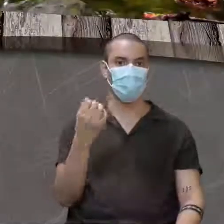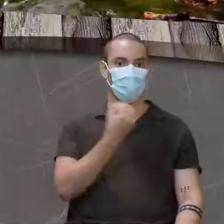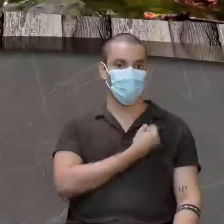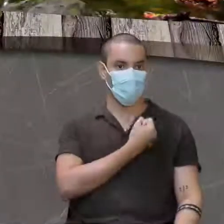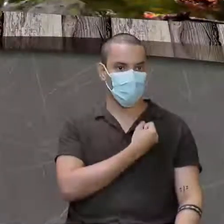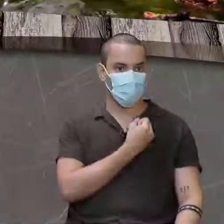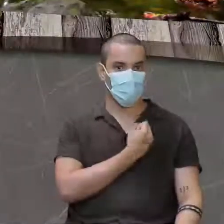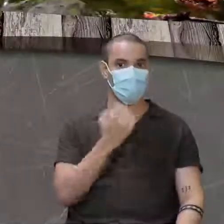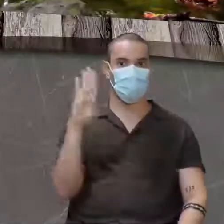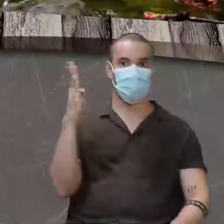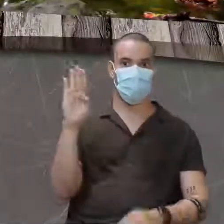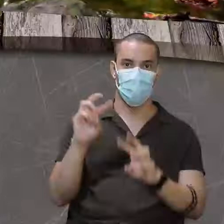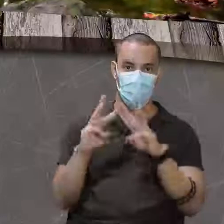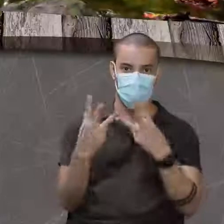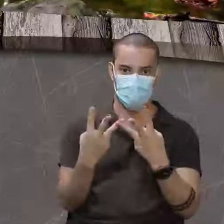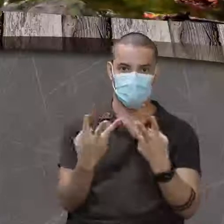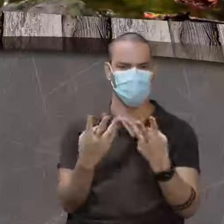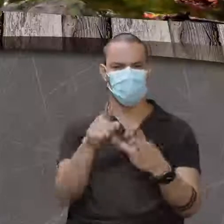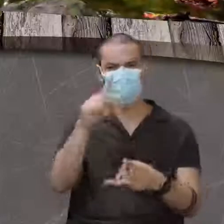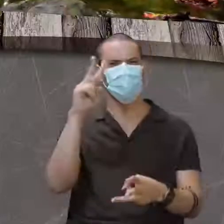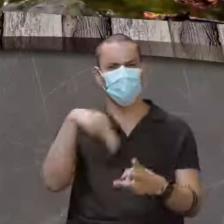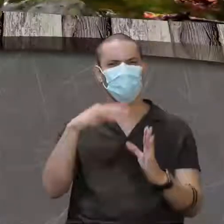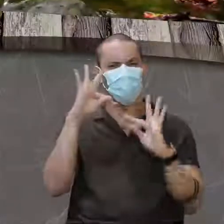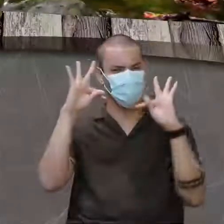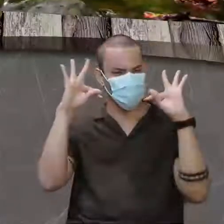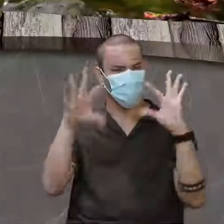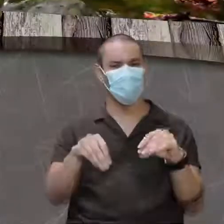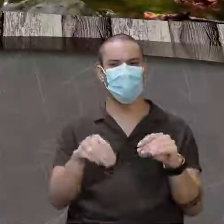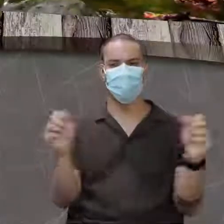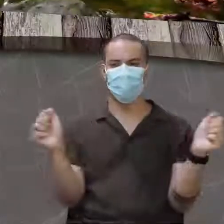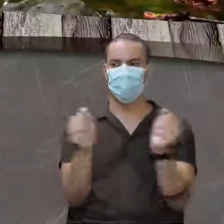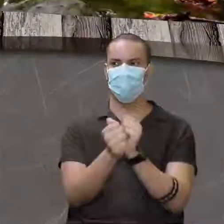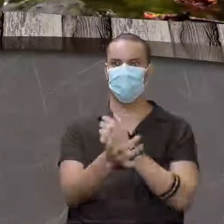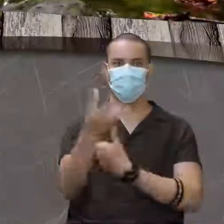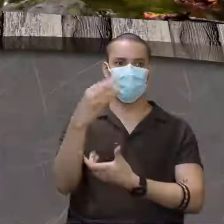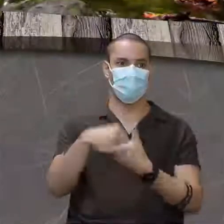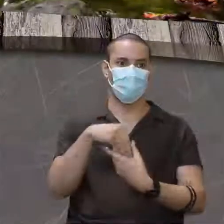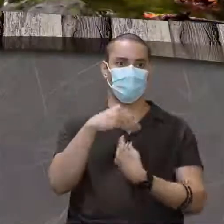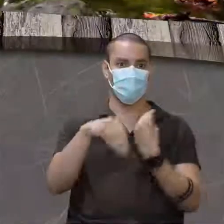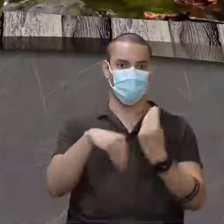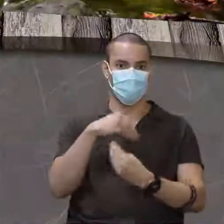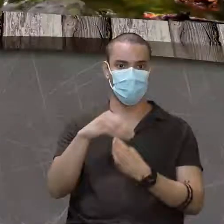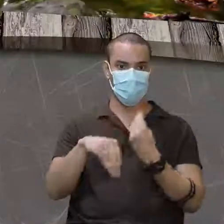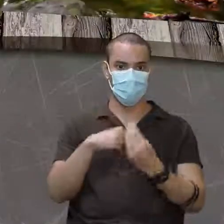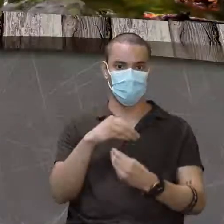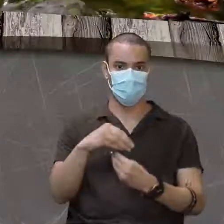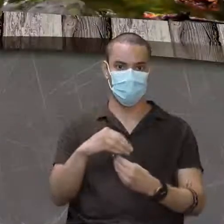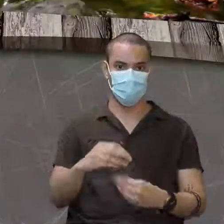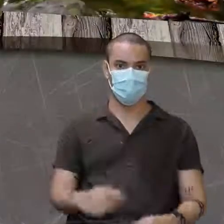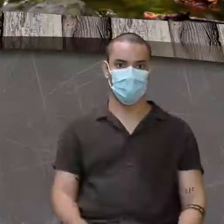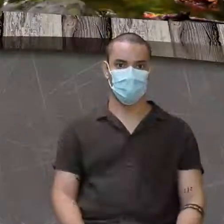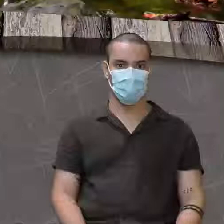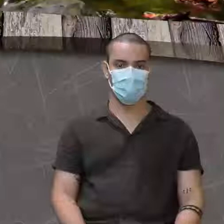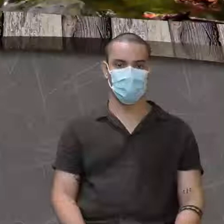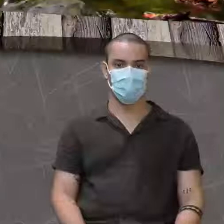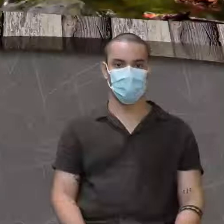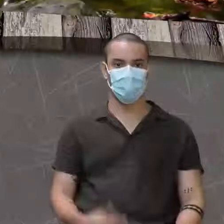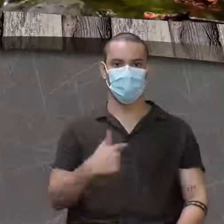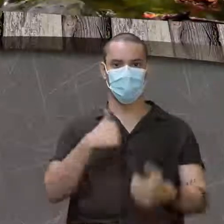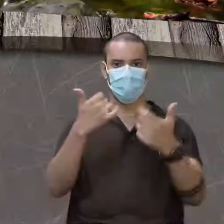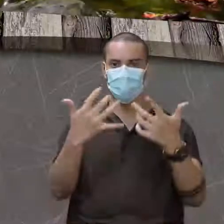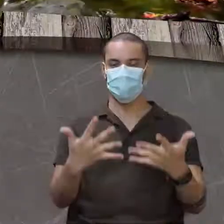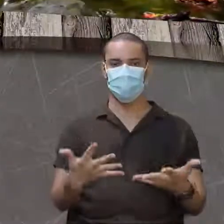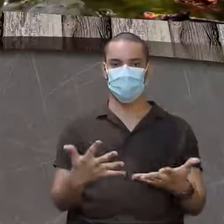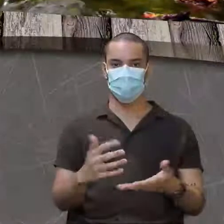números. Você viu isso também. Então tudo vai se juntando, se misturando. Eu acho que eu falei um pouco baixo, eu não sei. Falei